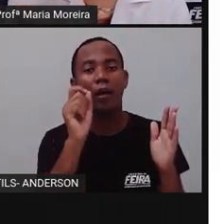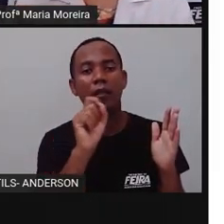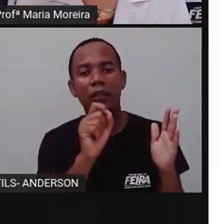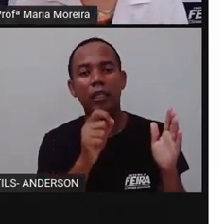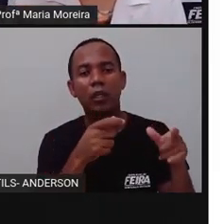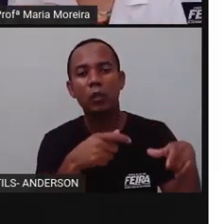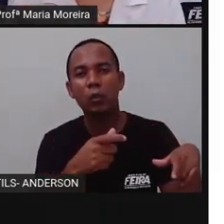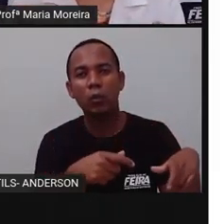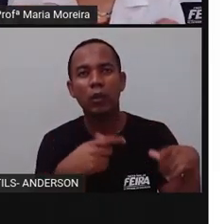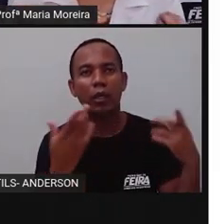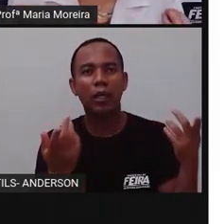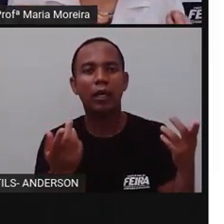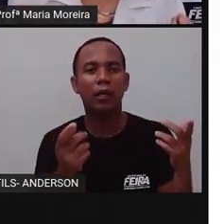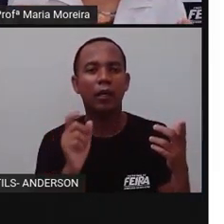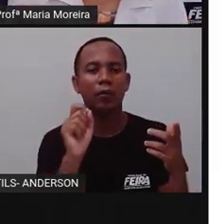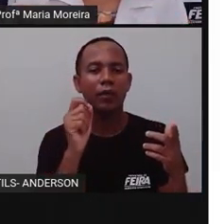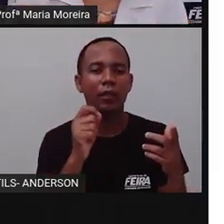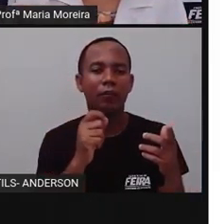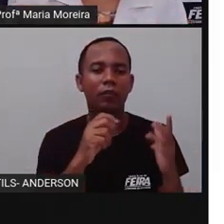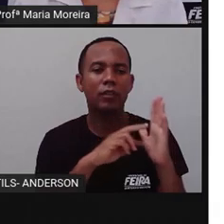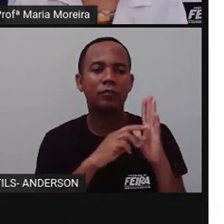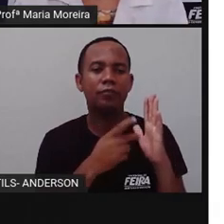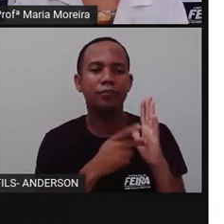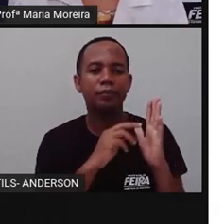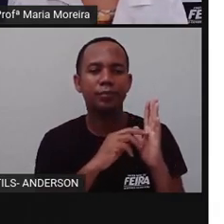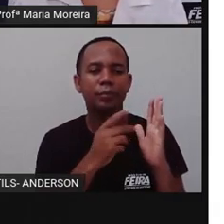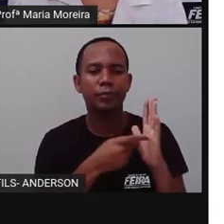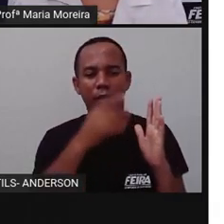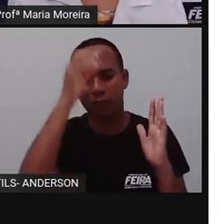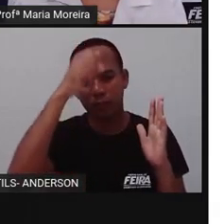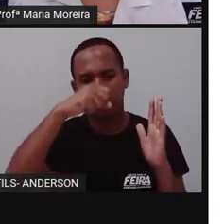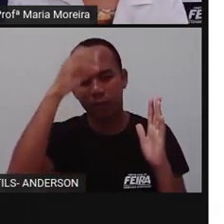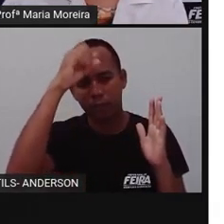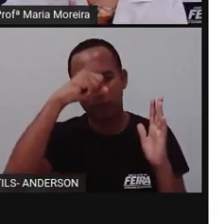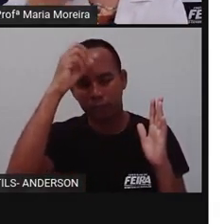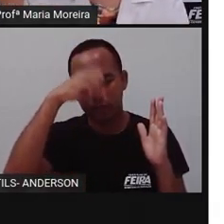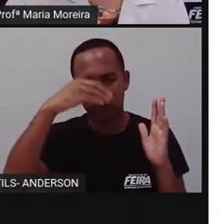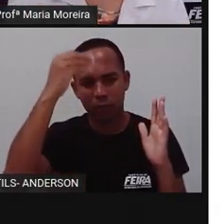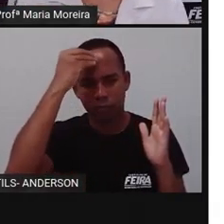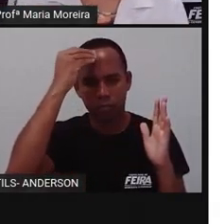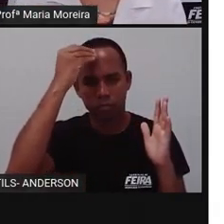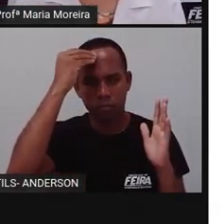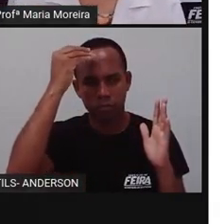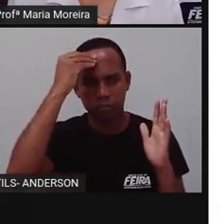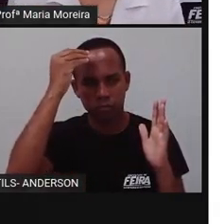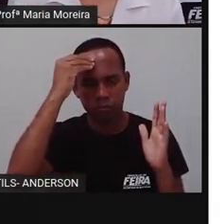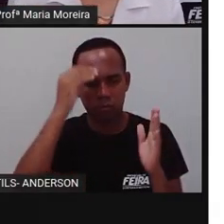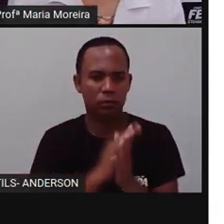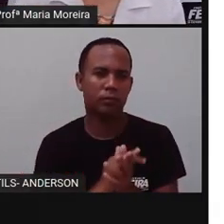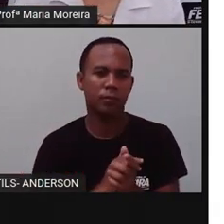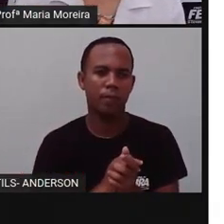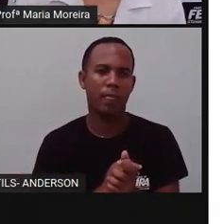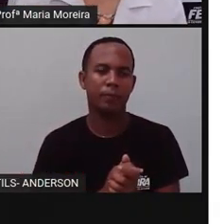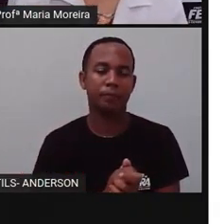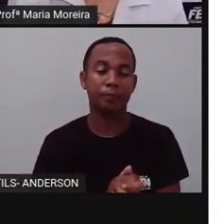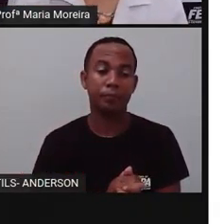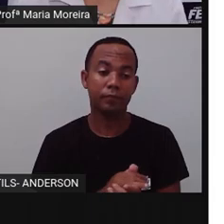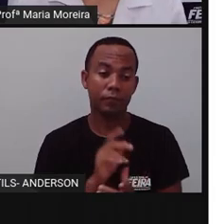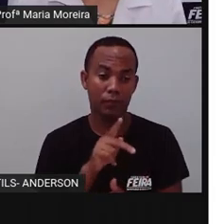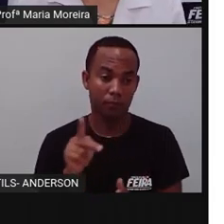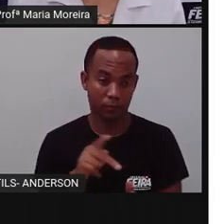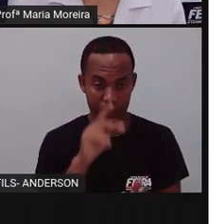aconteceu? A gente fez uma interpretação de texto. A prof acredita, né, que aí durante esse período